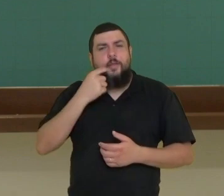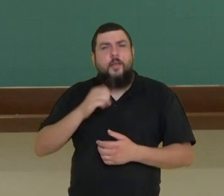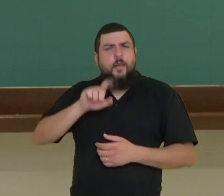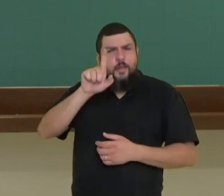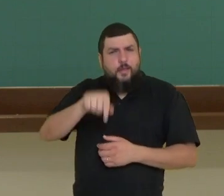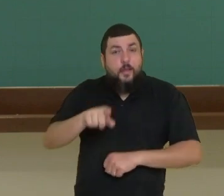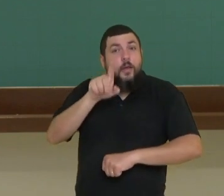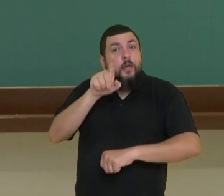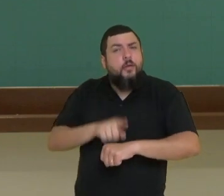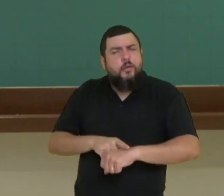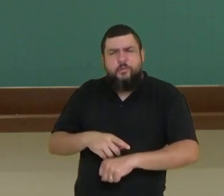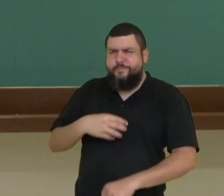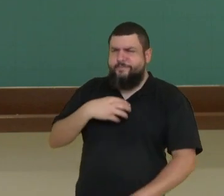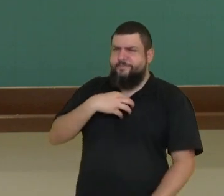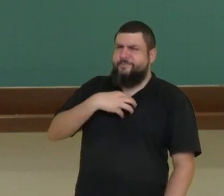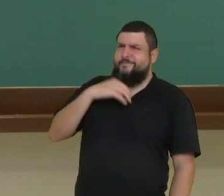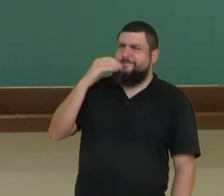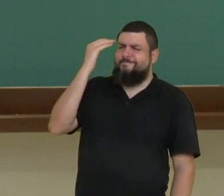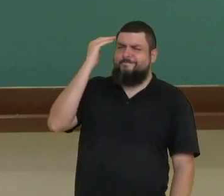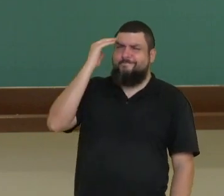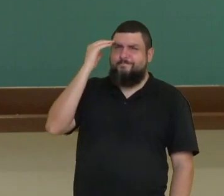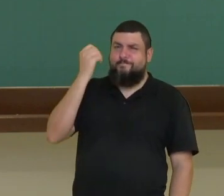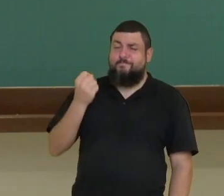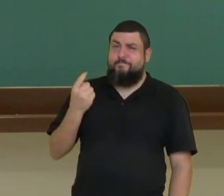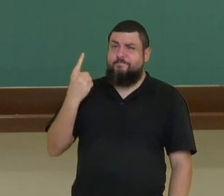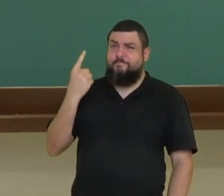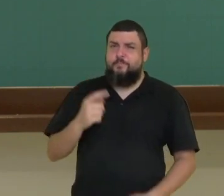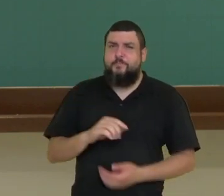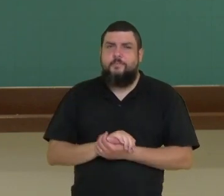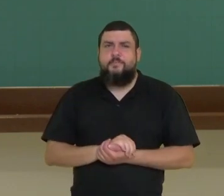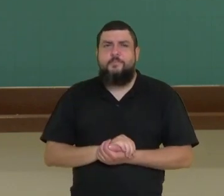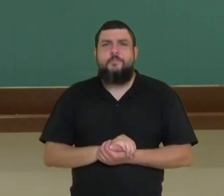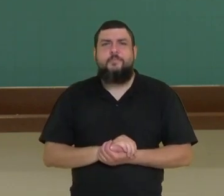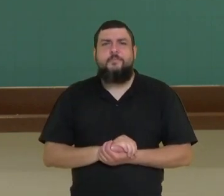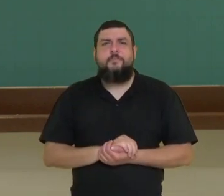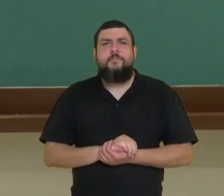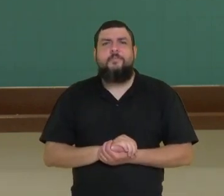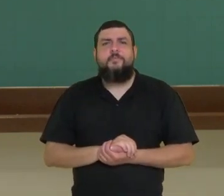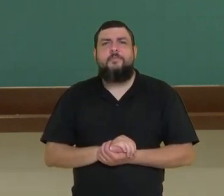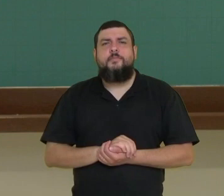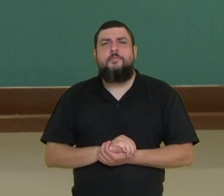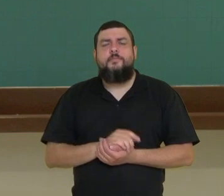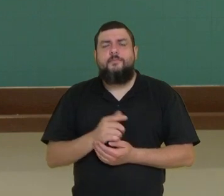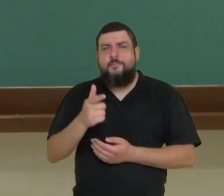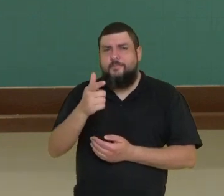contraponto. Com isso chegamos a mais uma